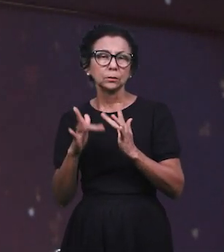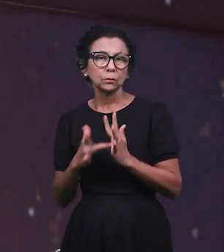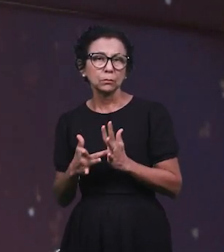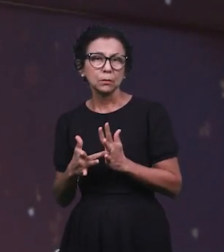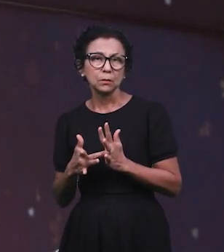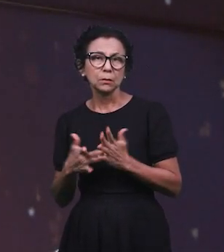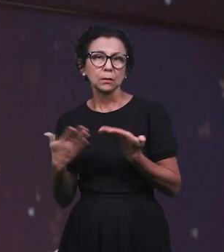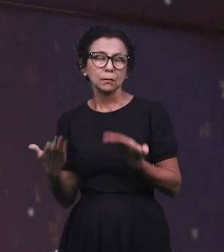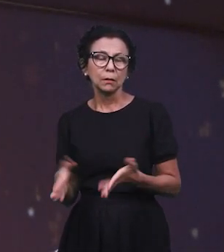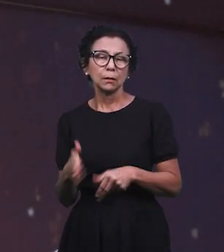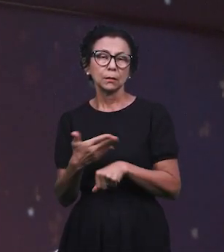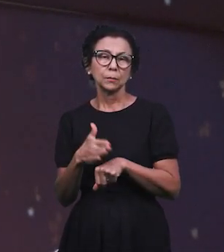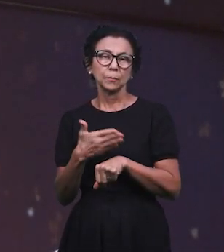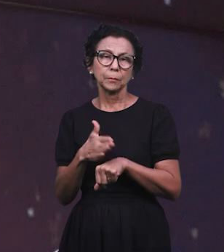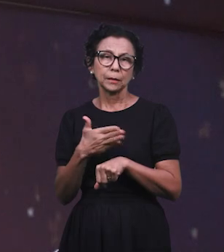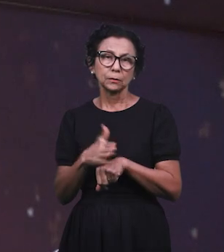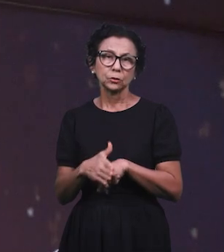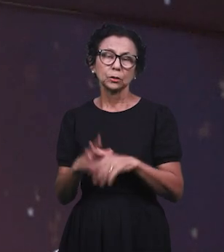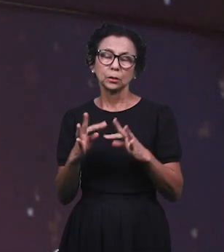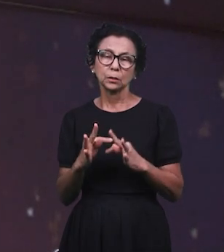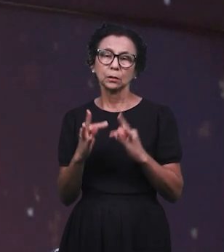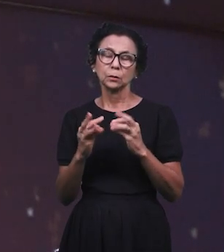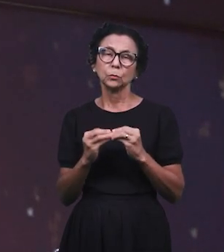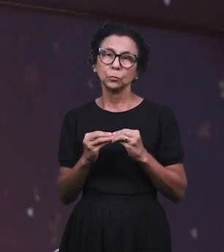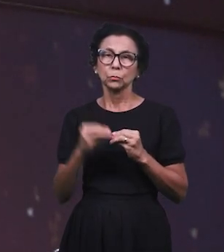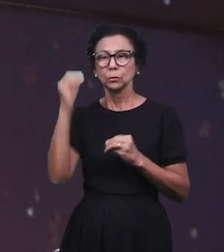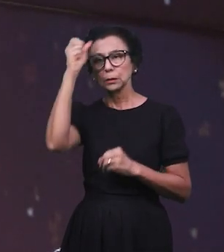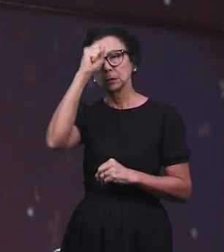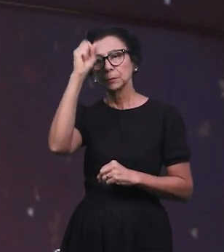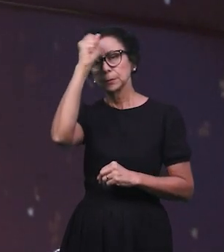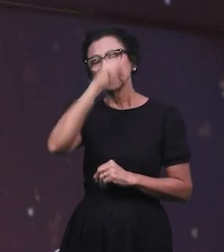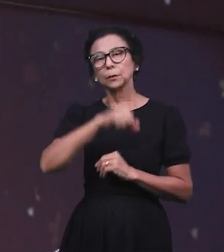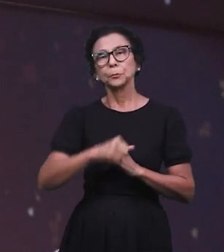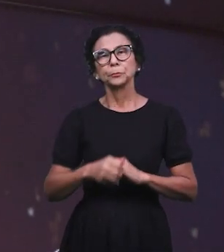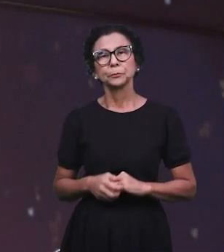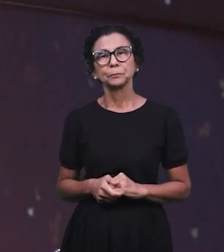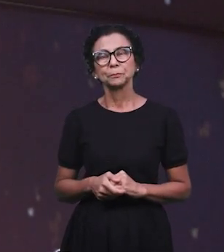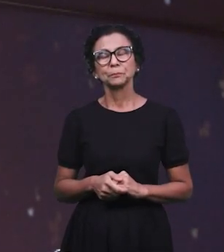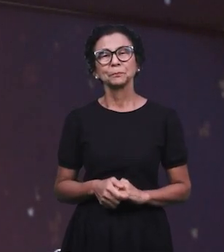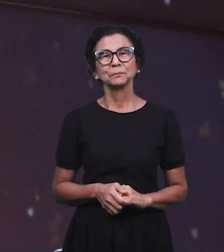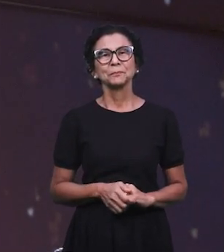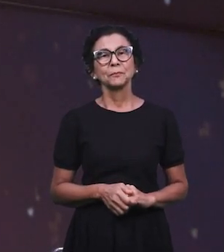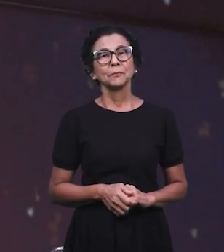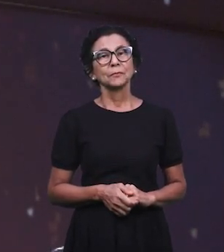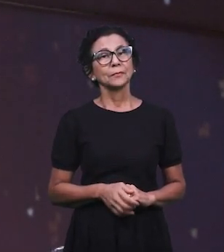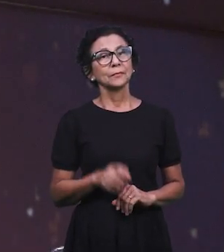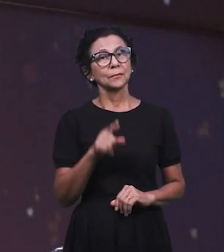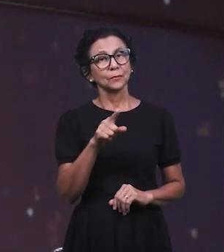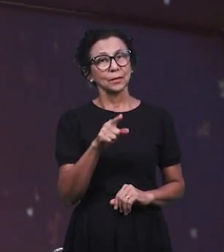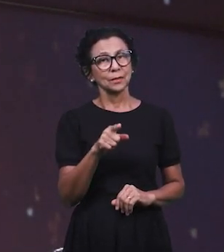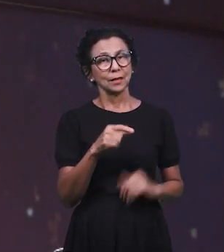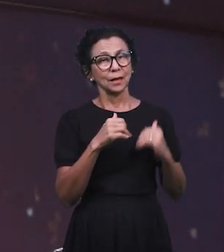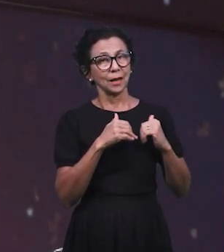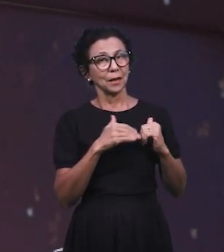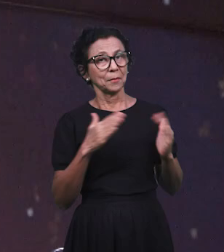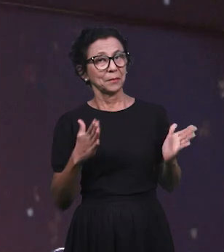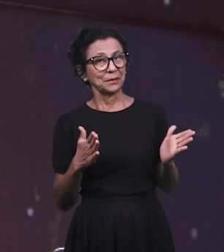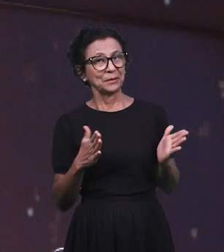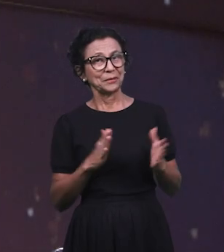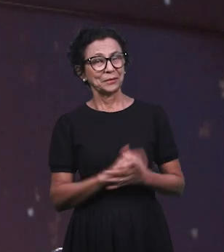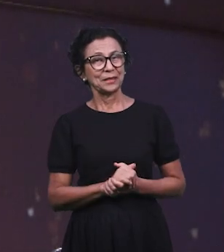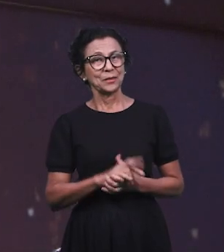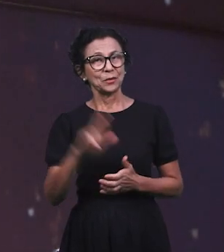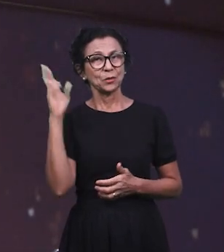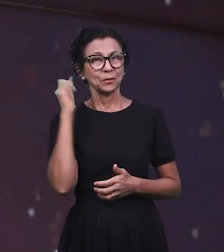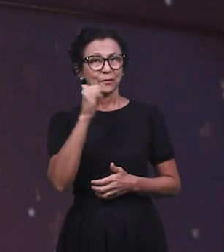ela compreendeu, que era a importância de receber os enviados de Josué. Você hoje, quando abre o seu coração, você